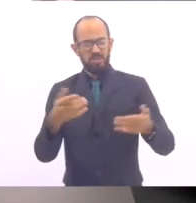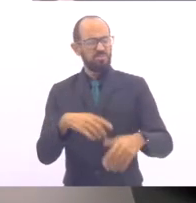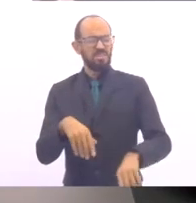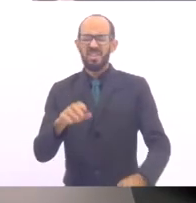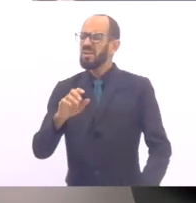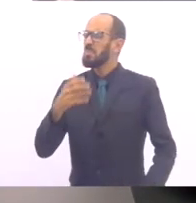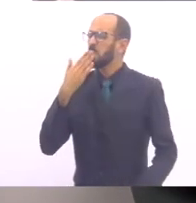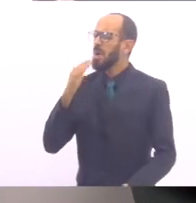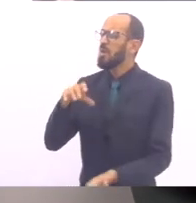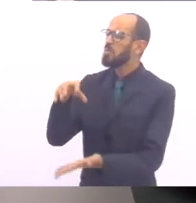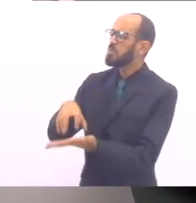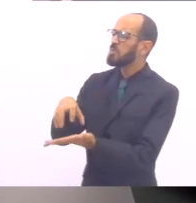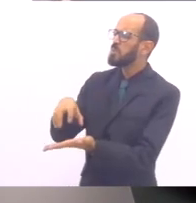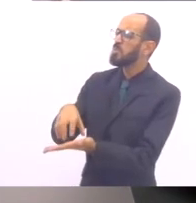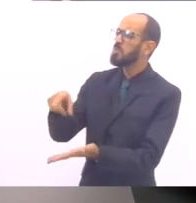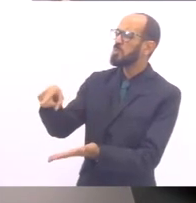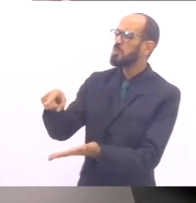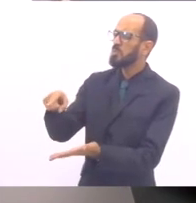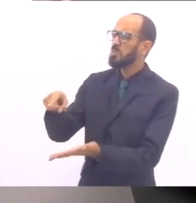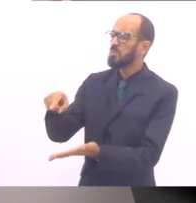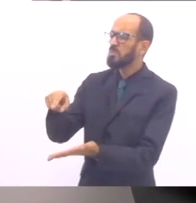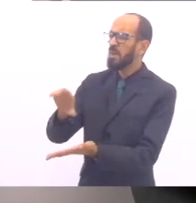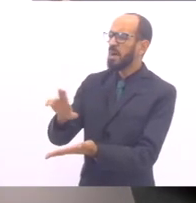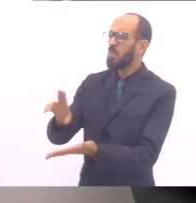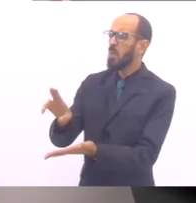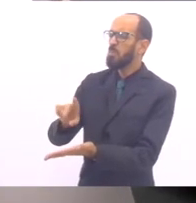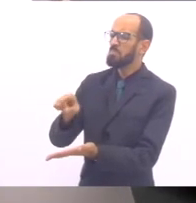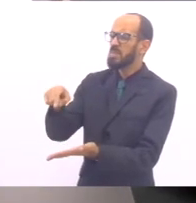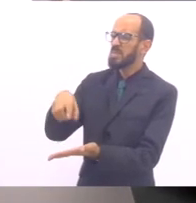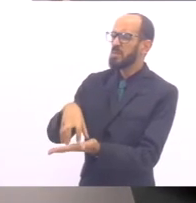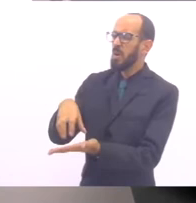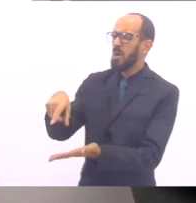responde pelos maiores? Não é coligação? Ou...